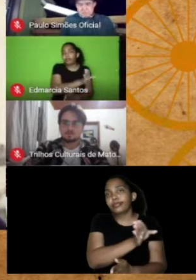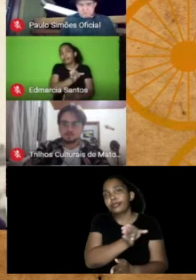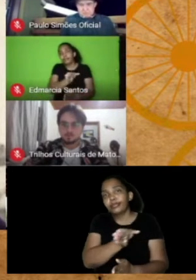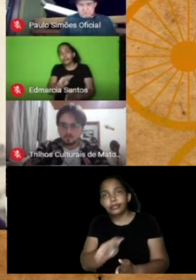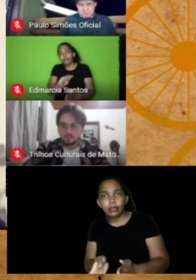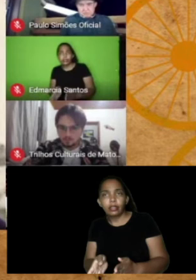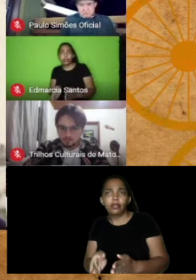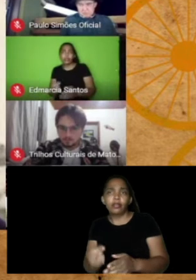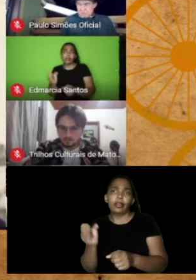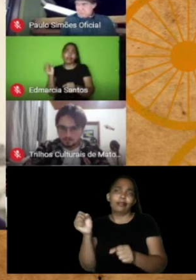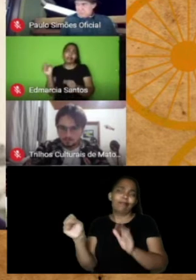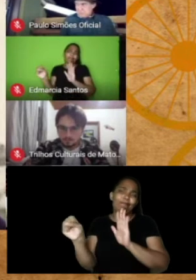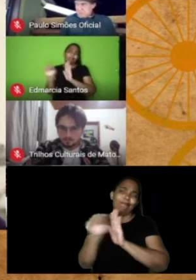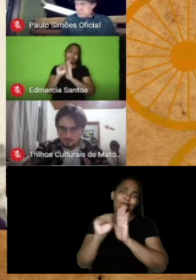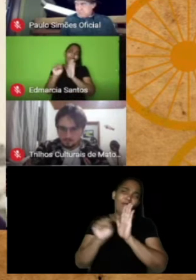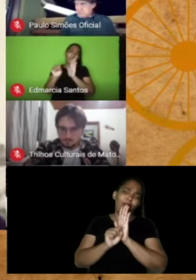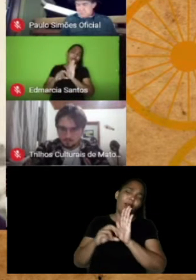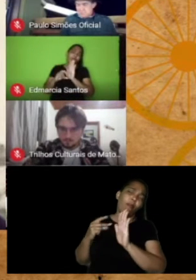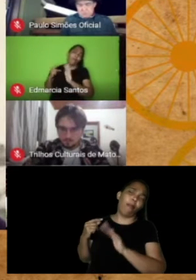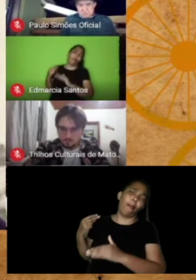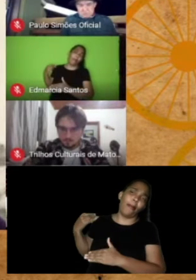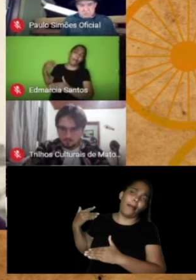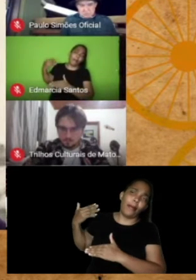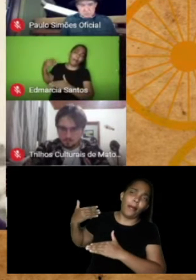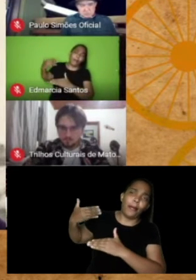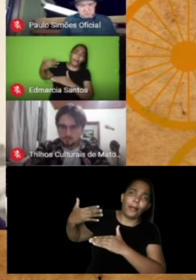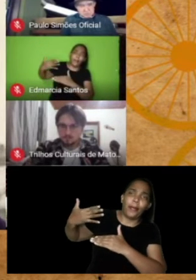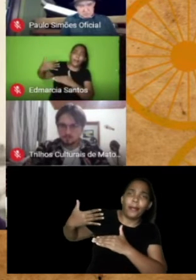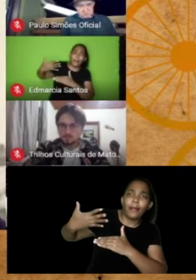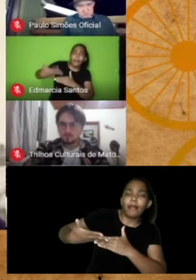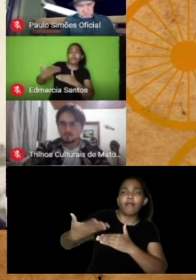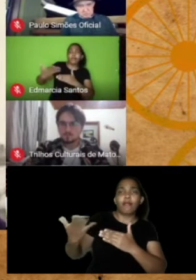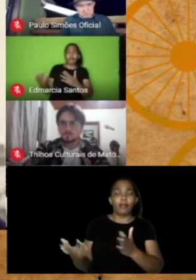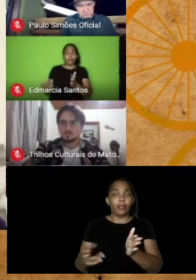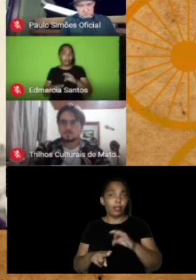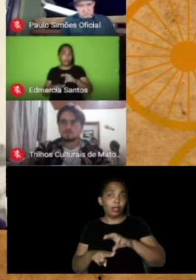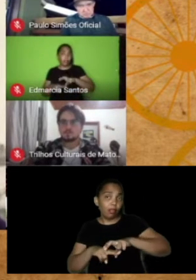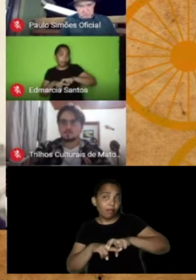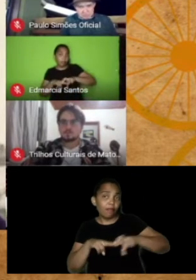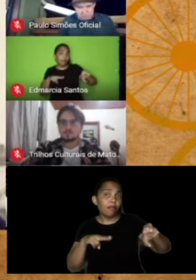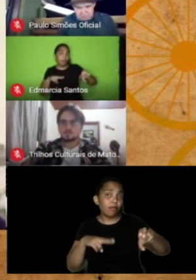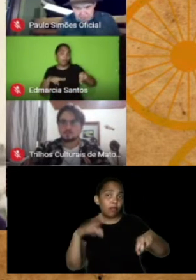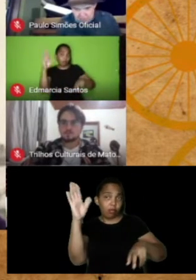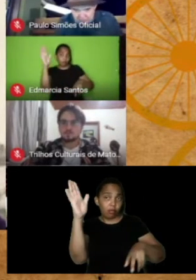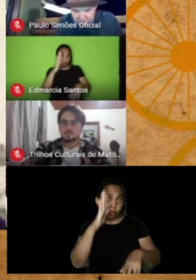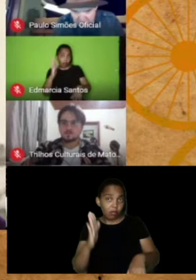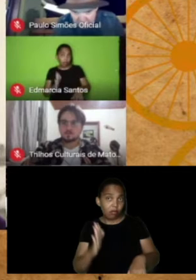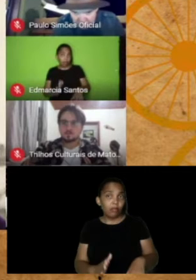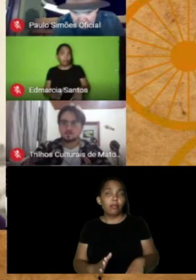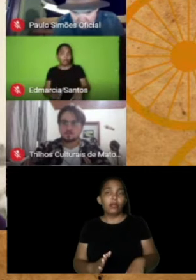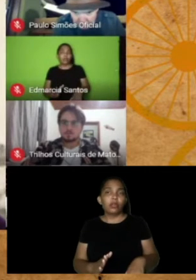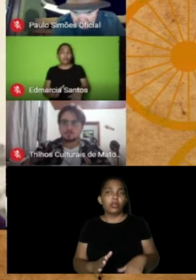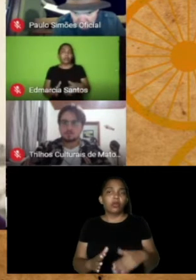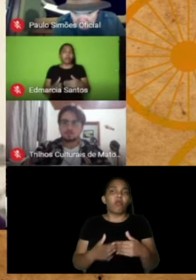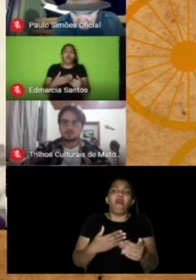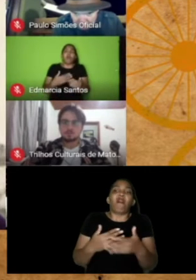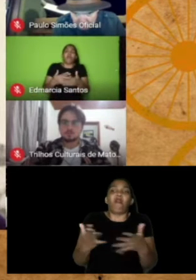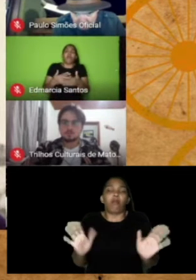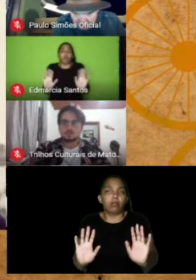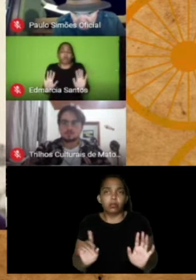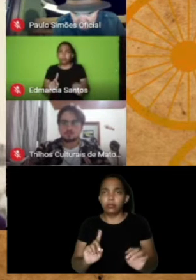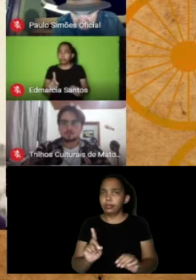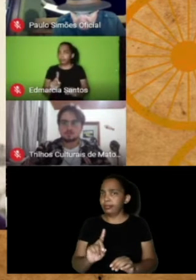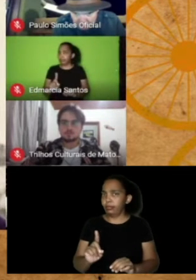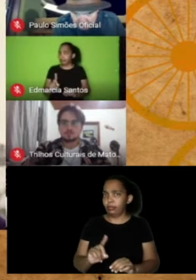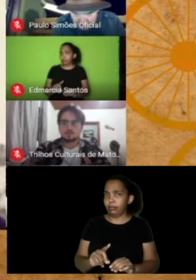durante séculos. E a ferrovia noroeste do Brasil, ela não é qualquer ferrovia. Ela não foi uma